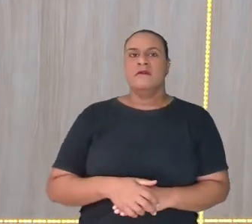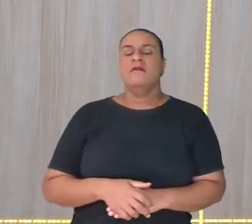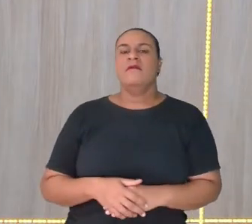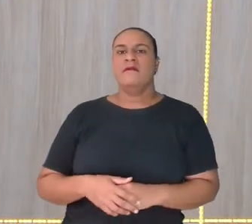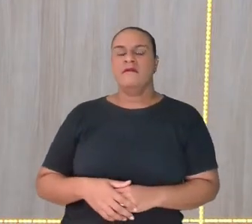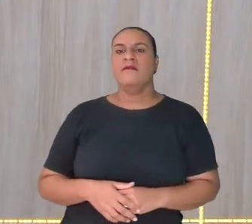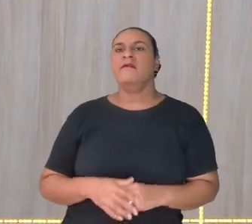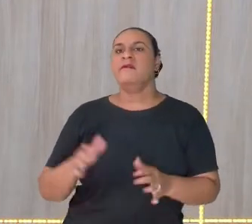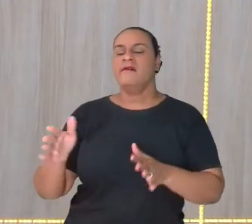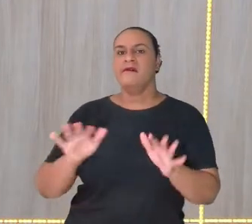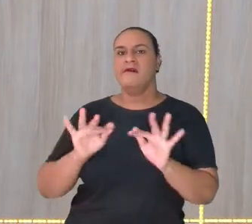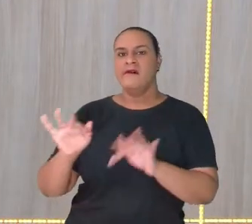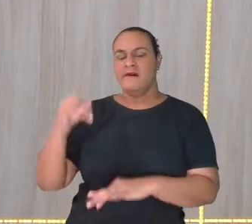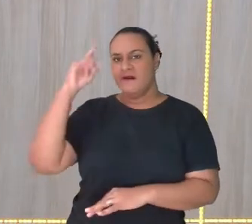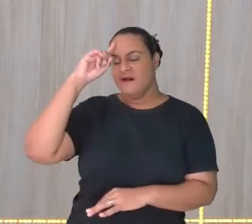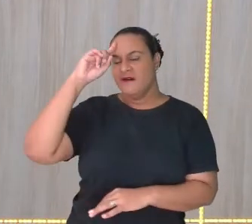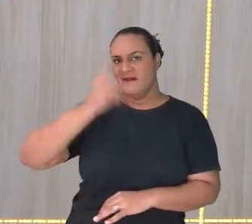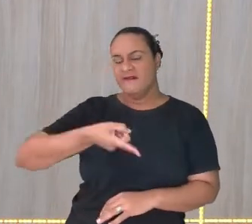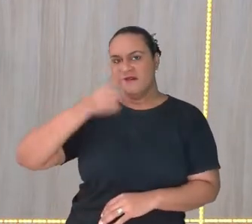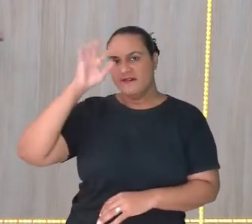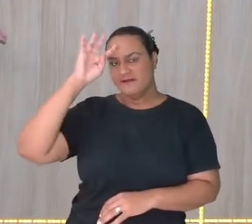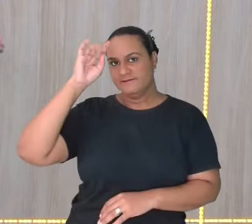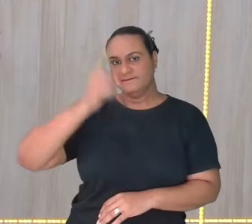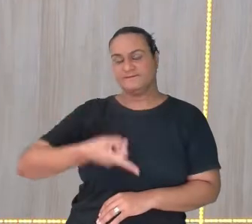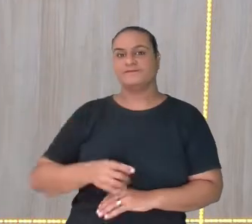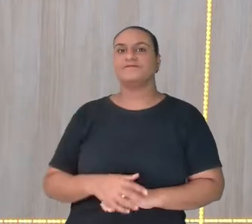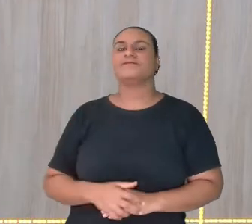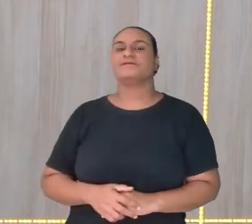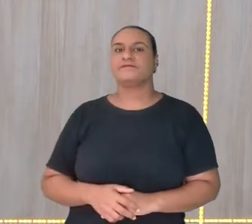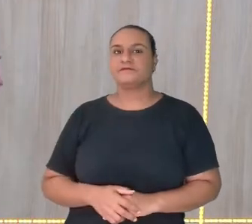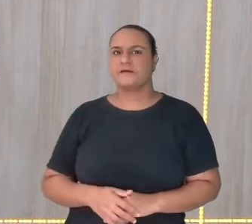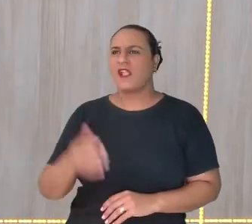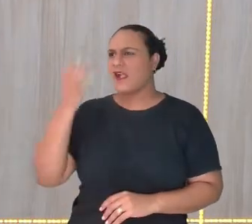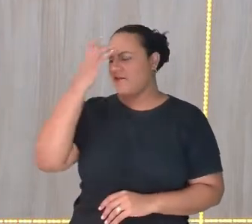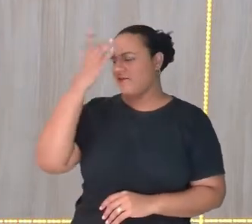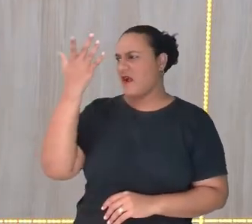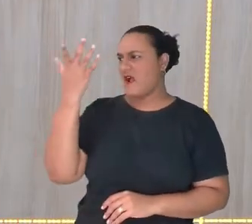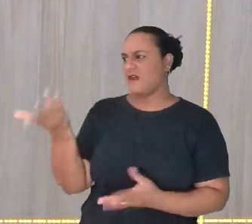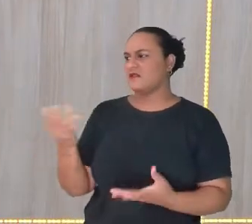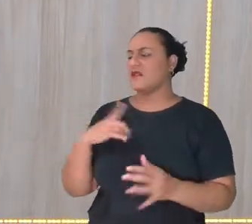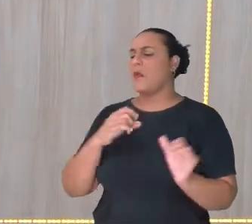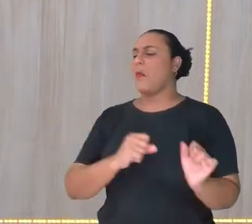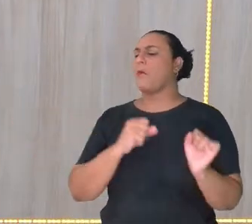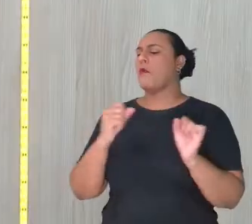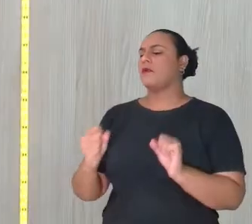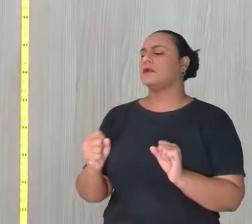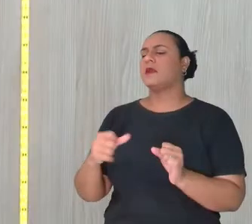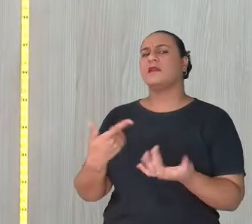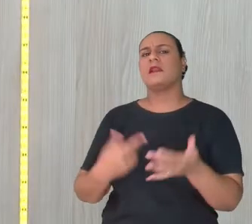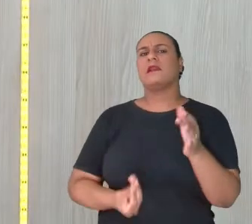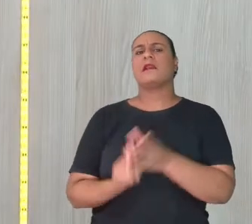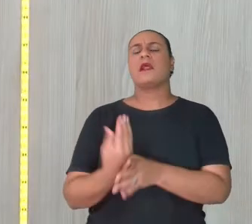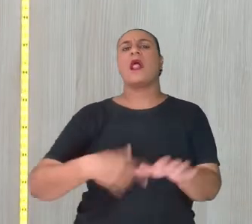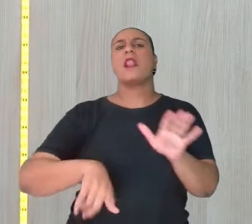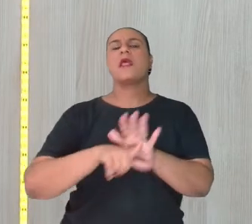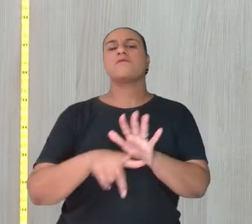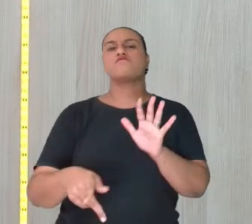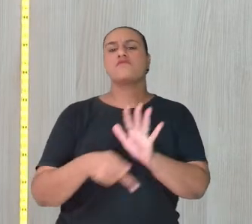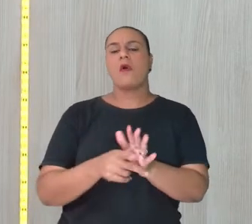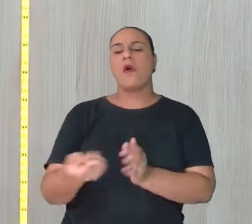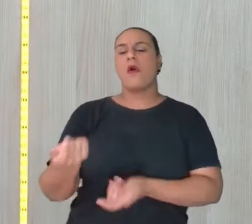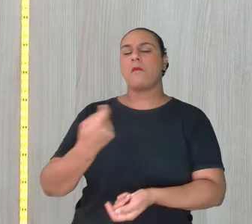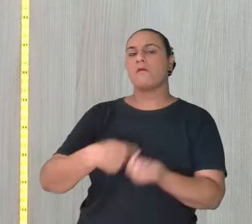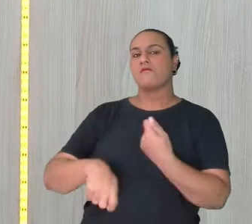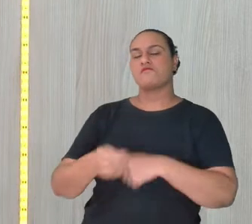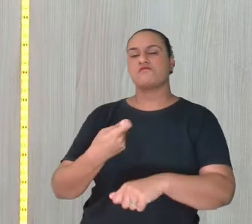do feudo. Ficava fácil assim, né, Isso, professor Luciano? Ter o muito poder fácil, na né? mão e ainda fazer as leis, né? Exatamente. Administrar